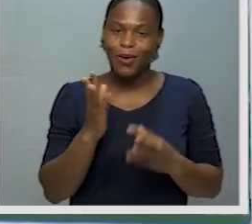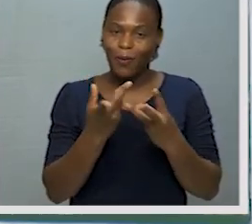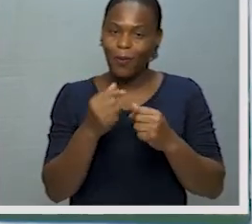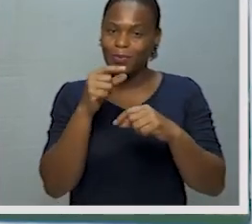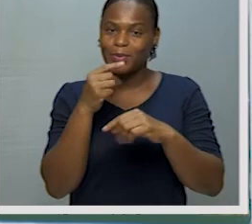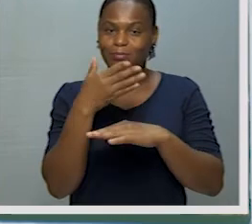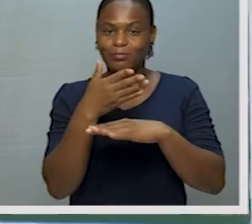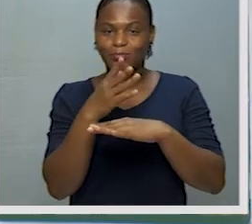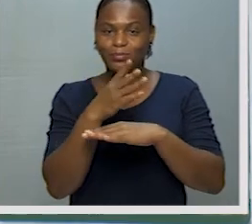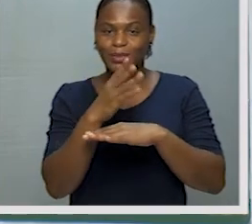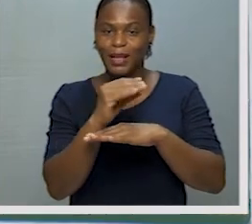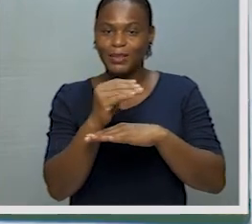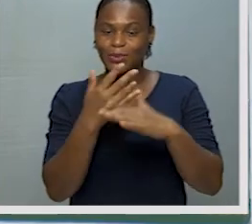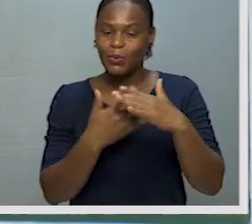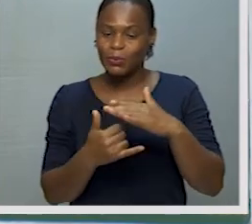fração